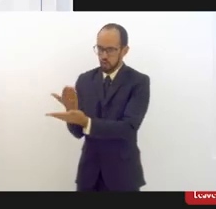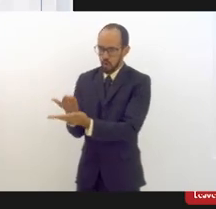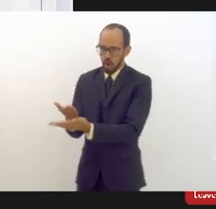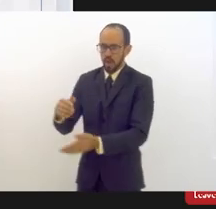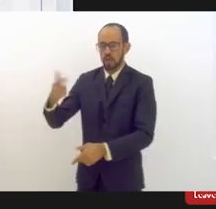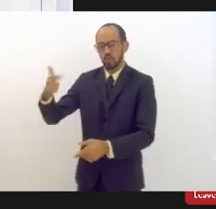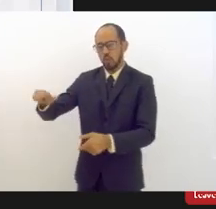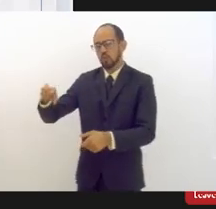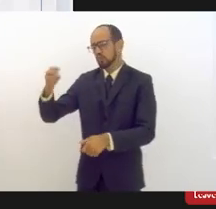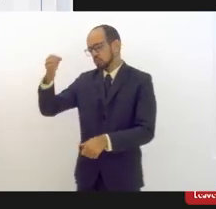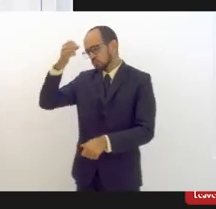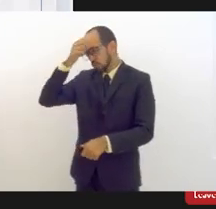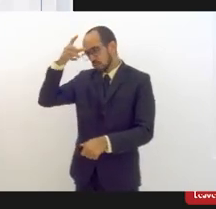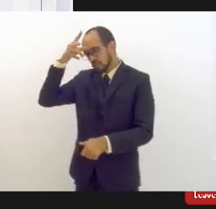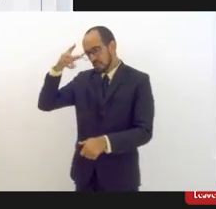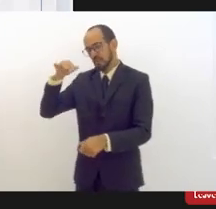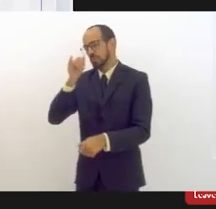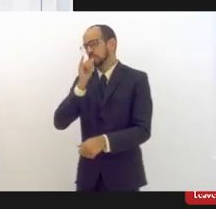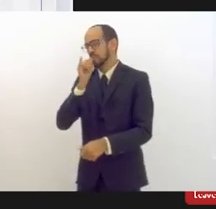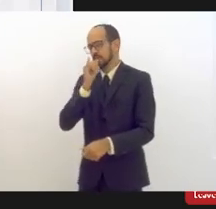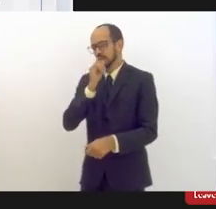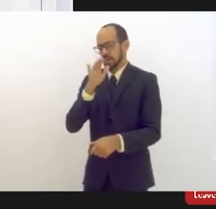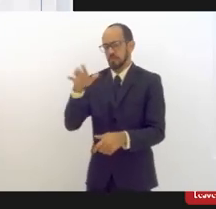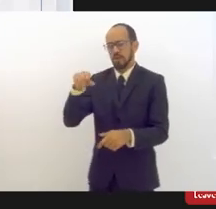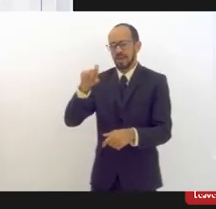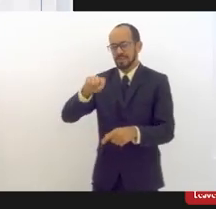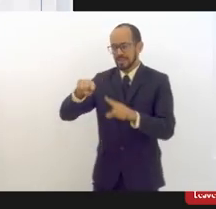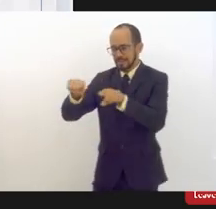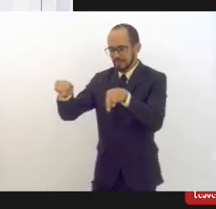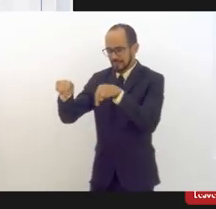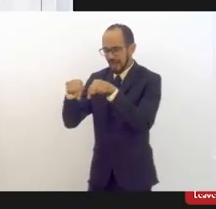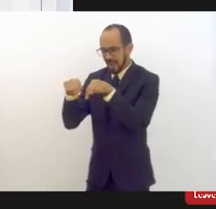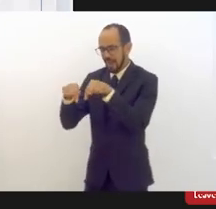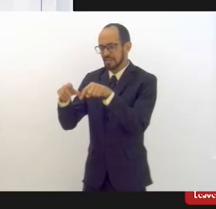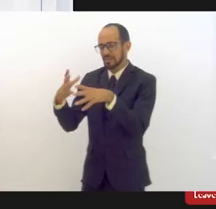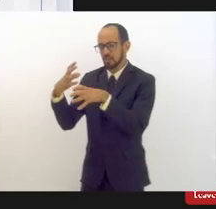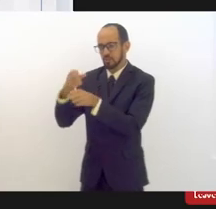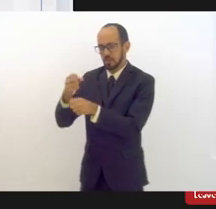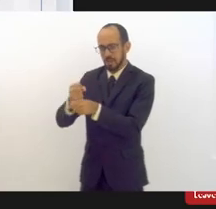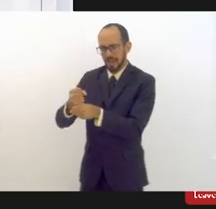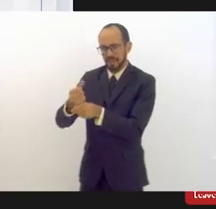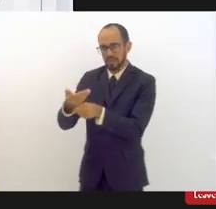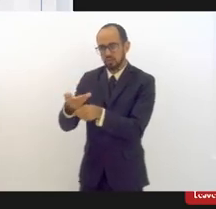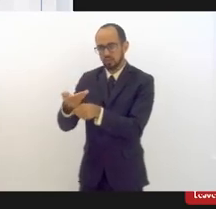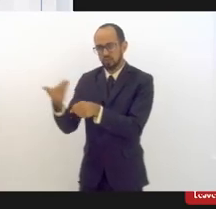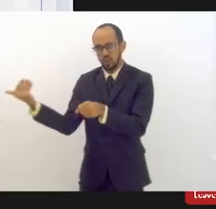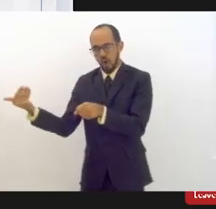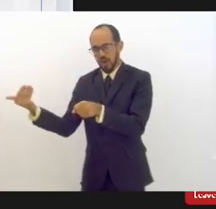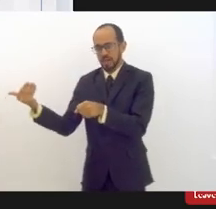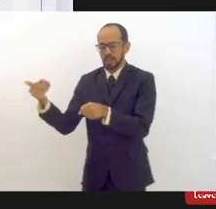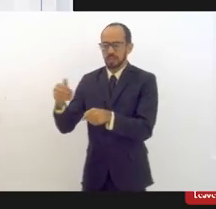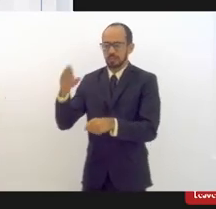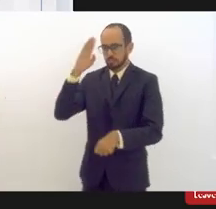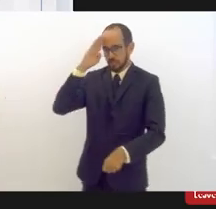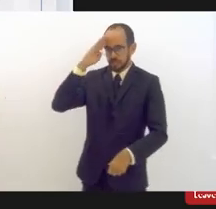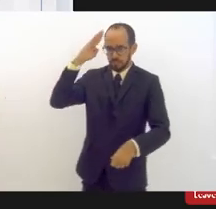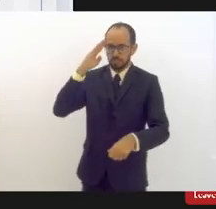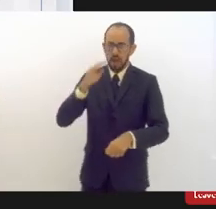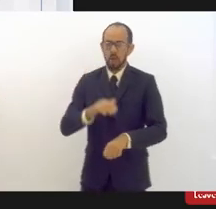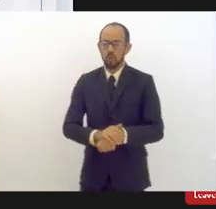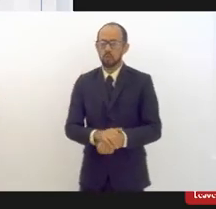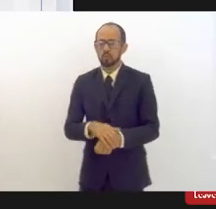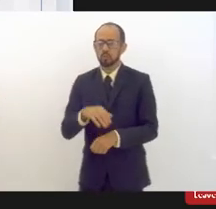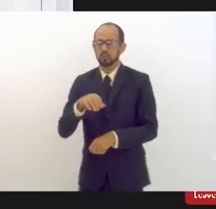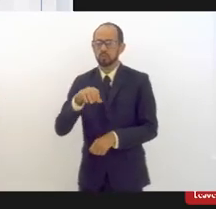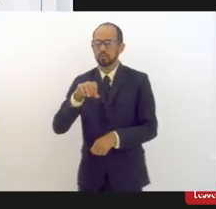outro município. E aí, essas salas são contabilizadas fora da unidade principal do SEJA,